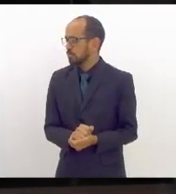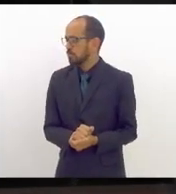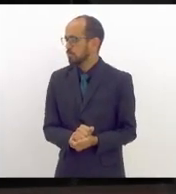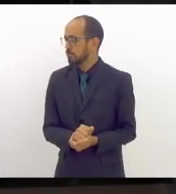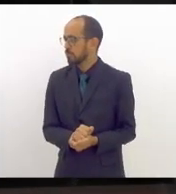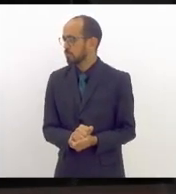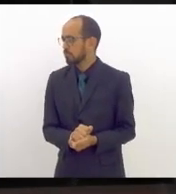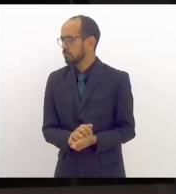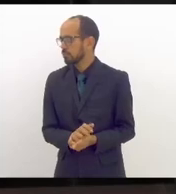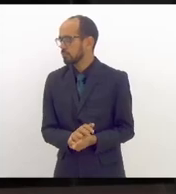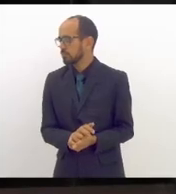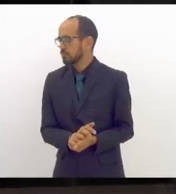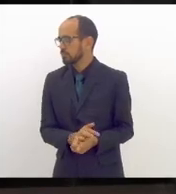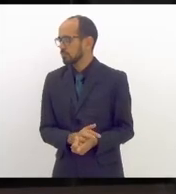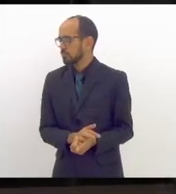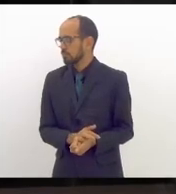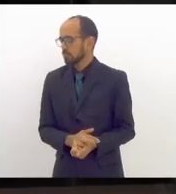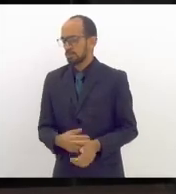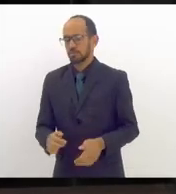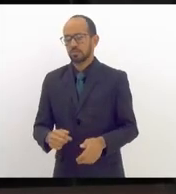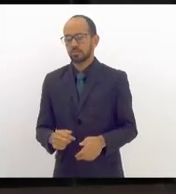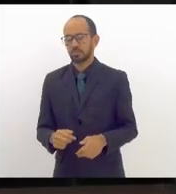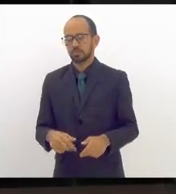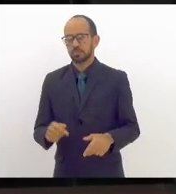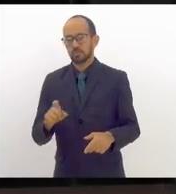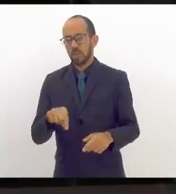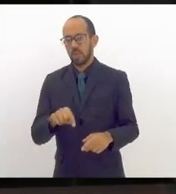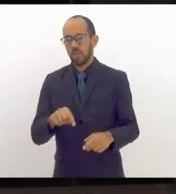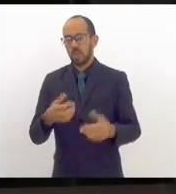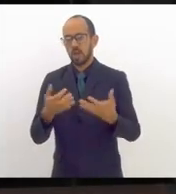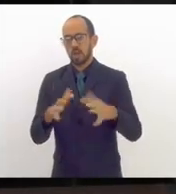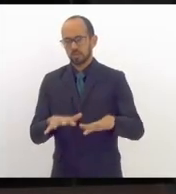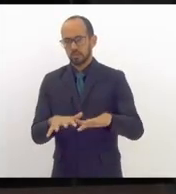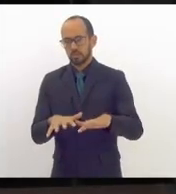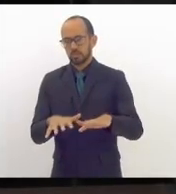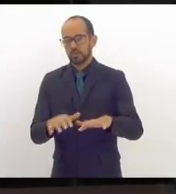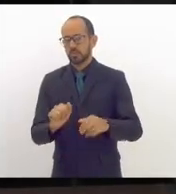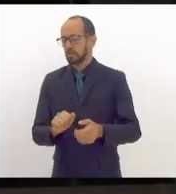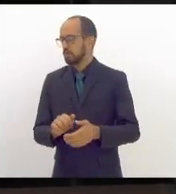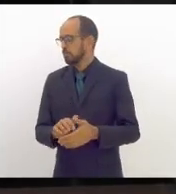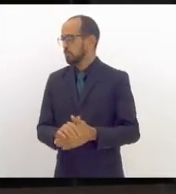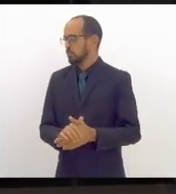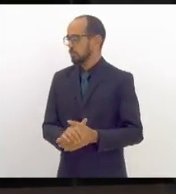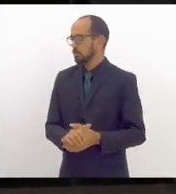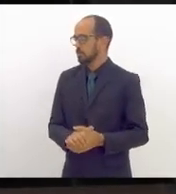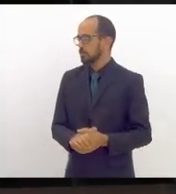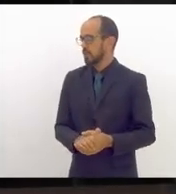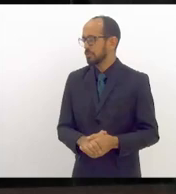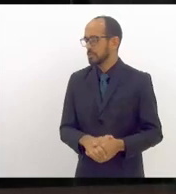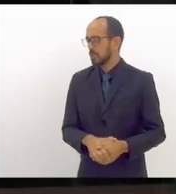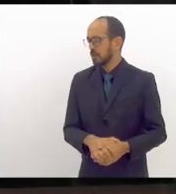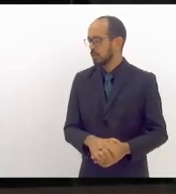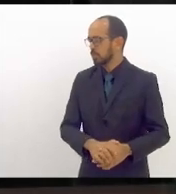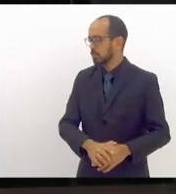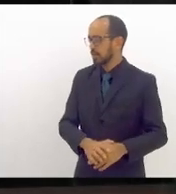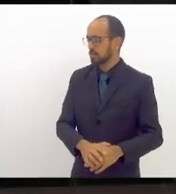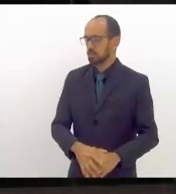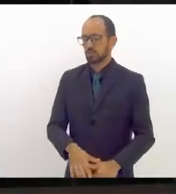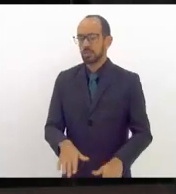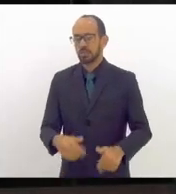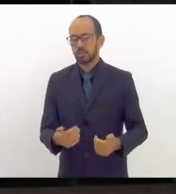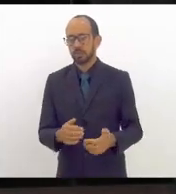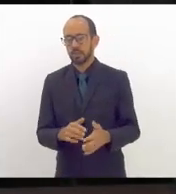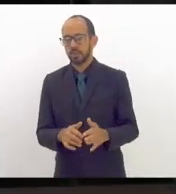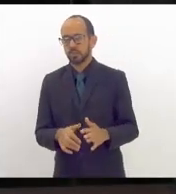do Estado do Rio de Janeiro eram essas considerações que eu gostaria de fazer e aqui fico desde já o meu